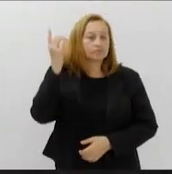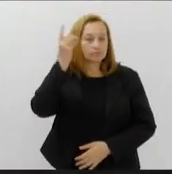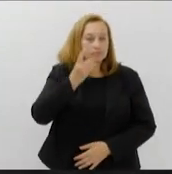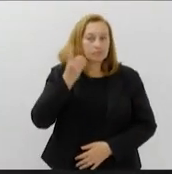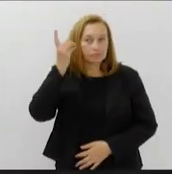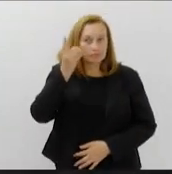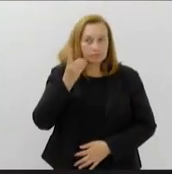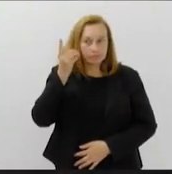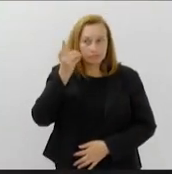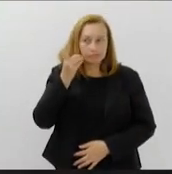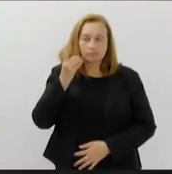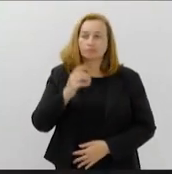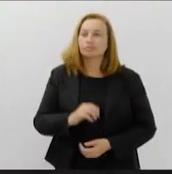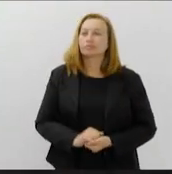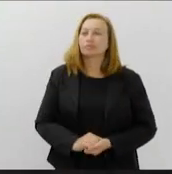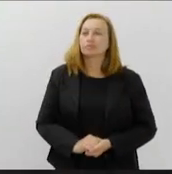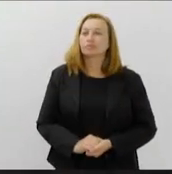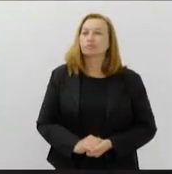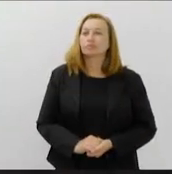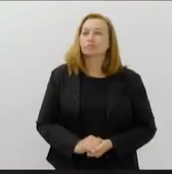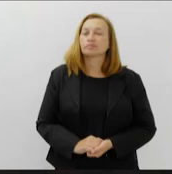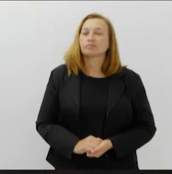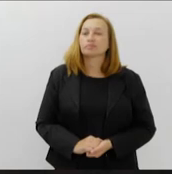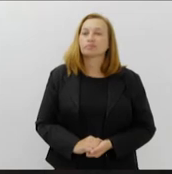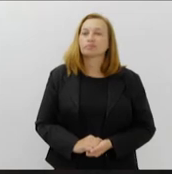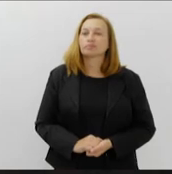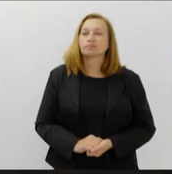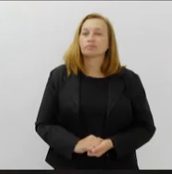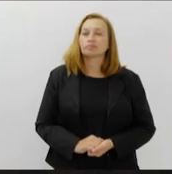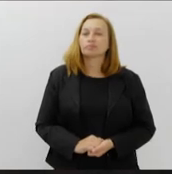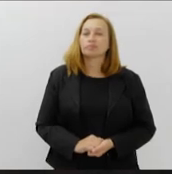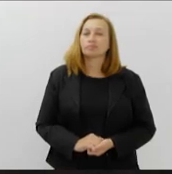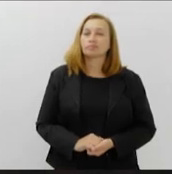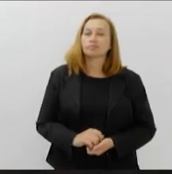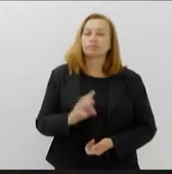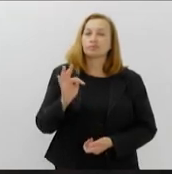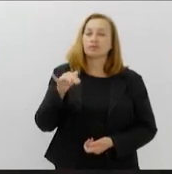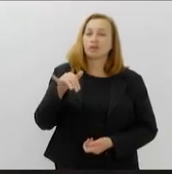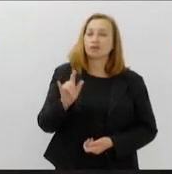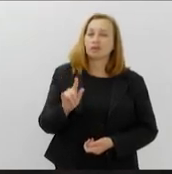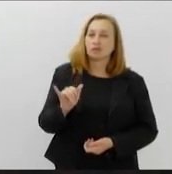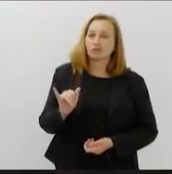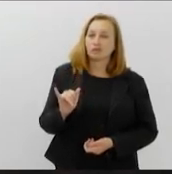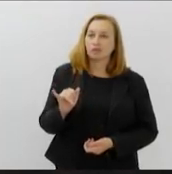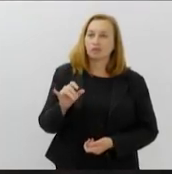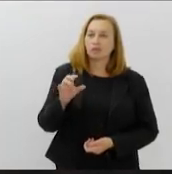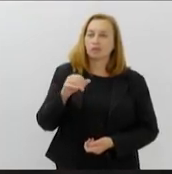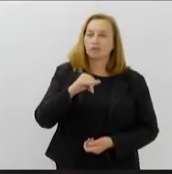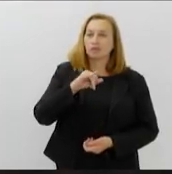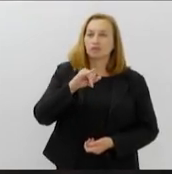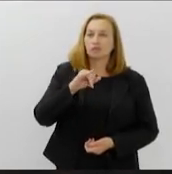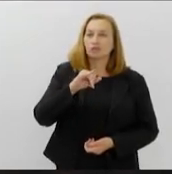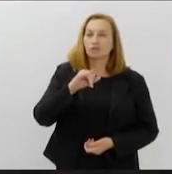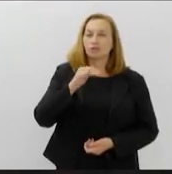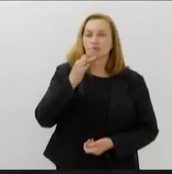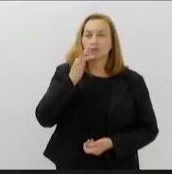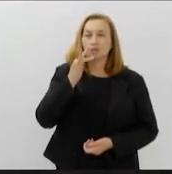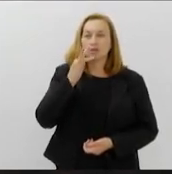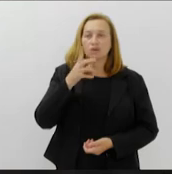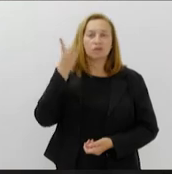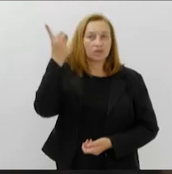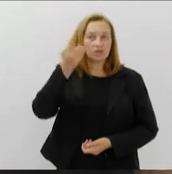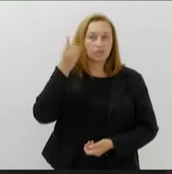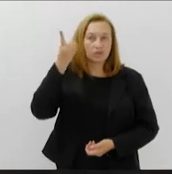deputado Vitor Júnior, não está, Tande, Felipe Poubel, Jair, Jorge. Deputada Marta Rocha, eu acho que ela